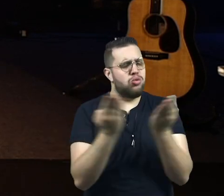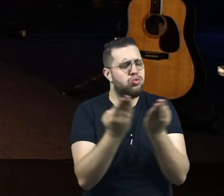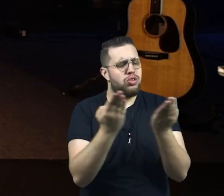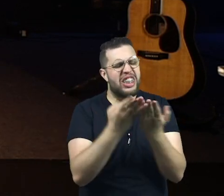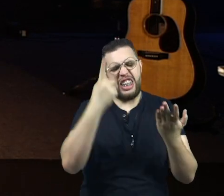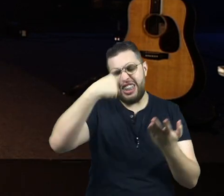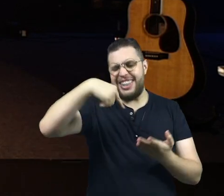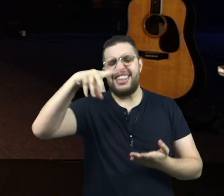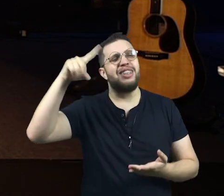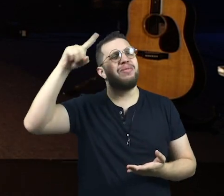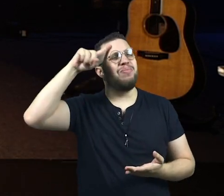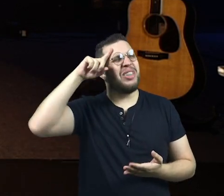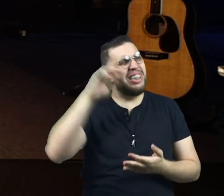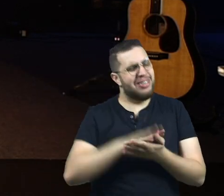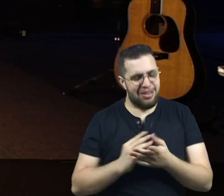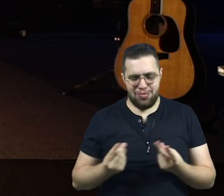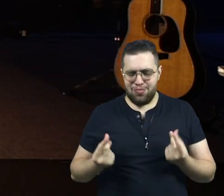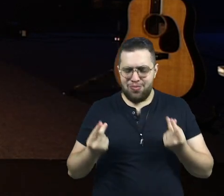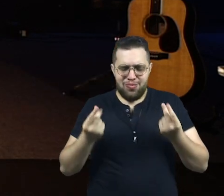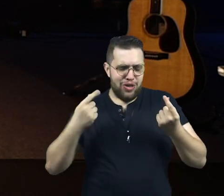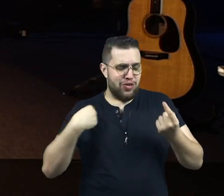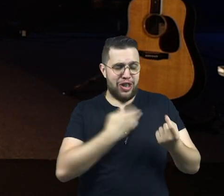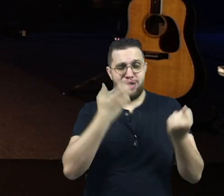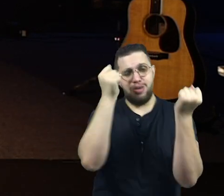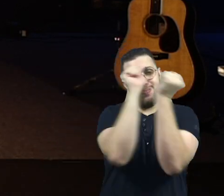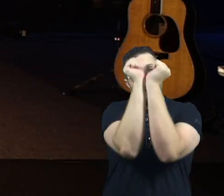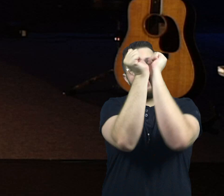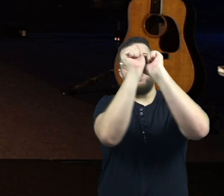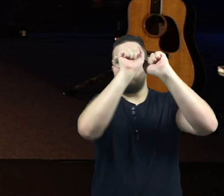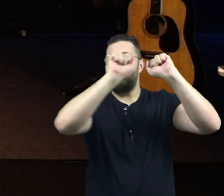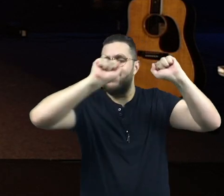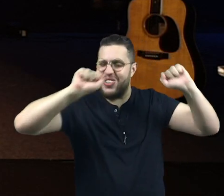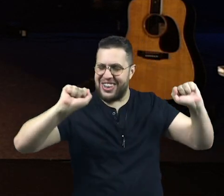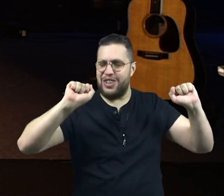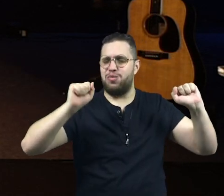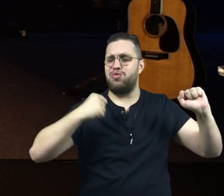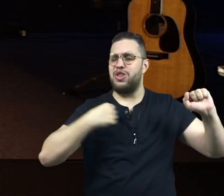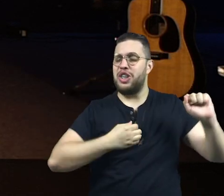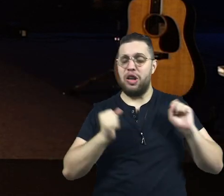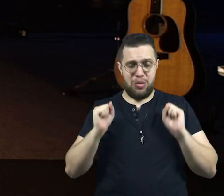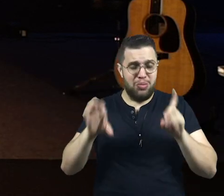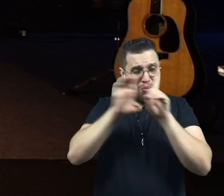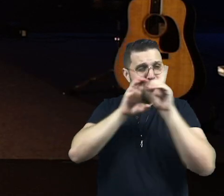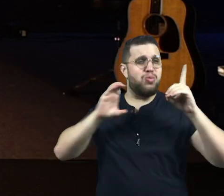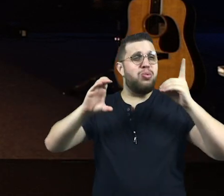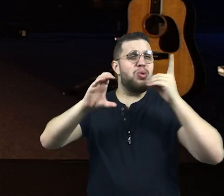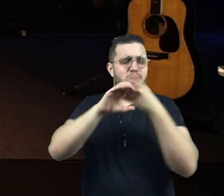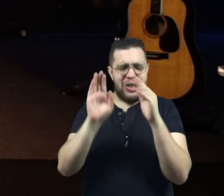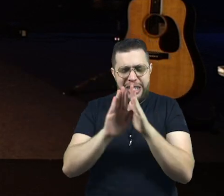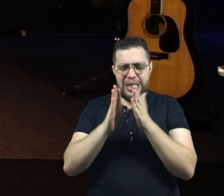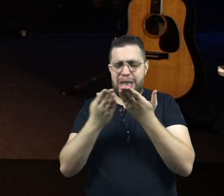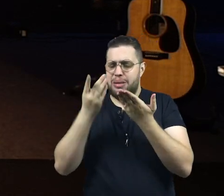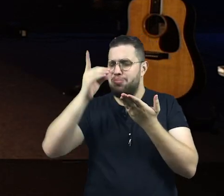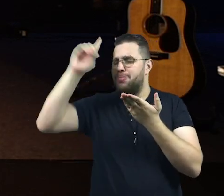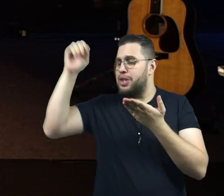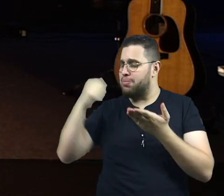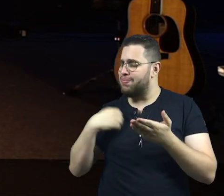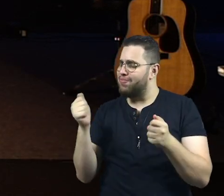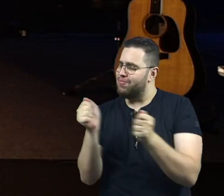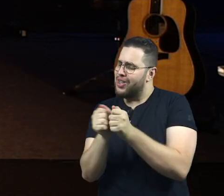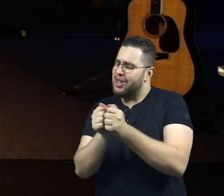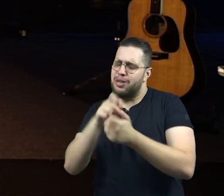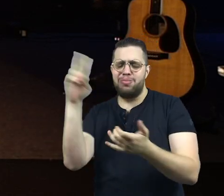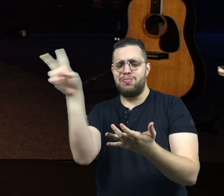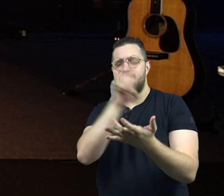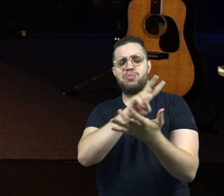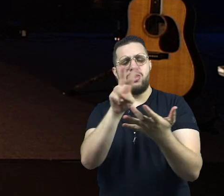a valorizar, Pai, a liberdade que temos de termos a tua palavra, Senhor, conosco. De podermos